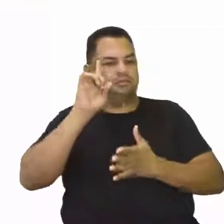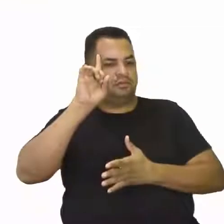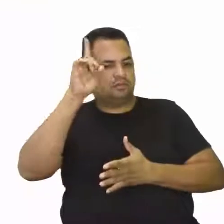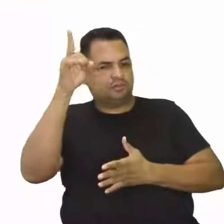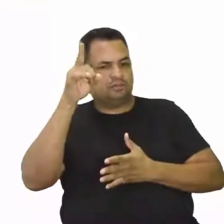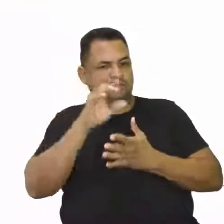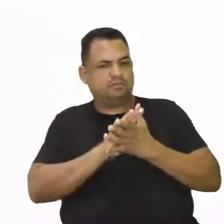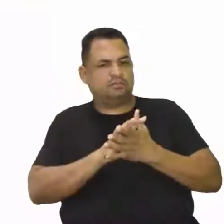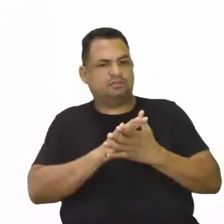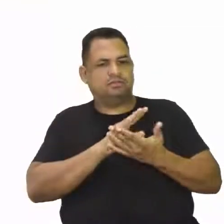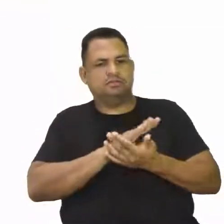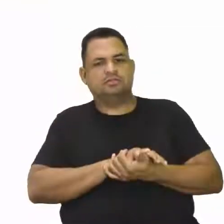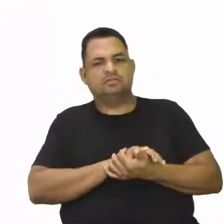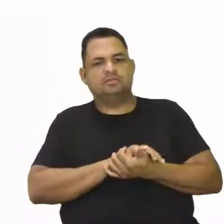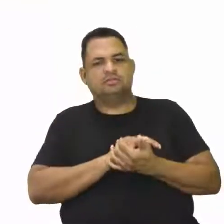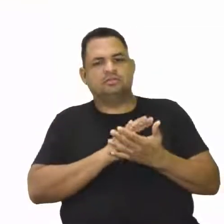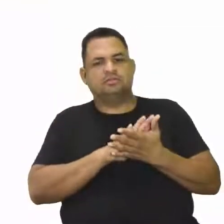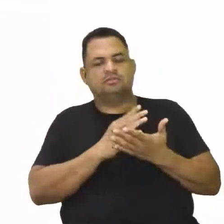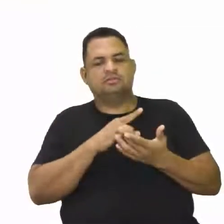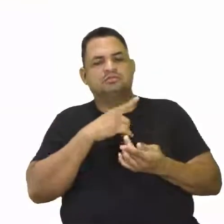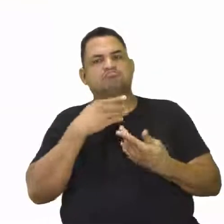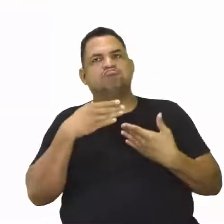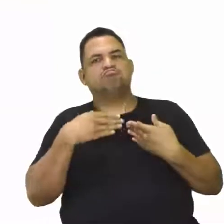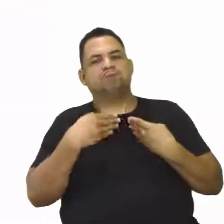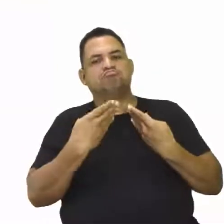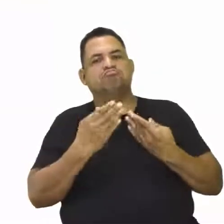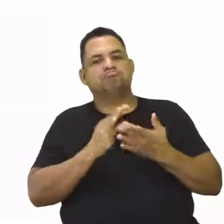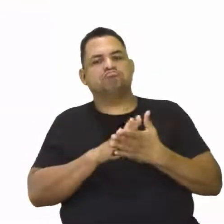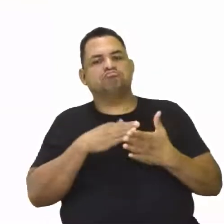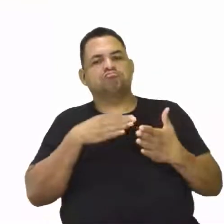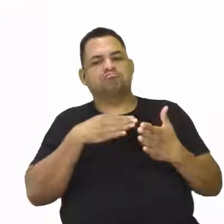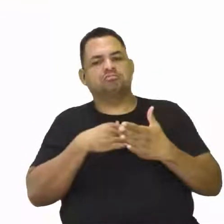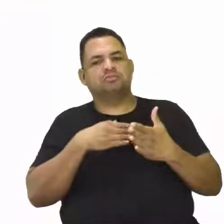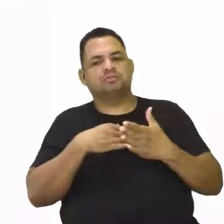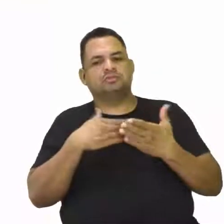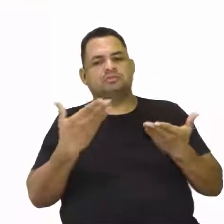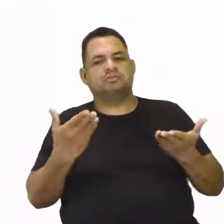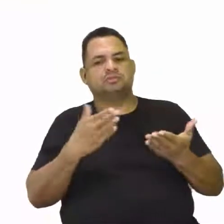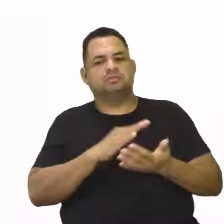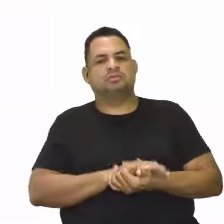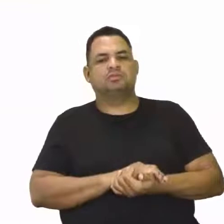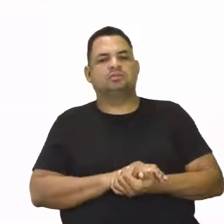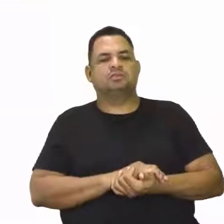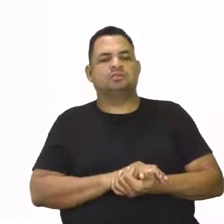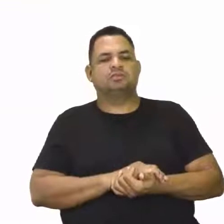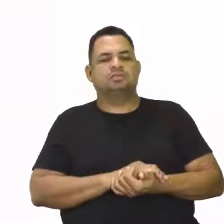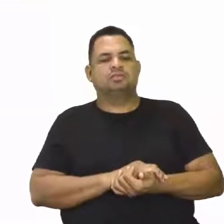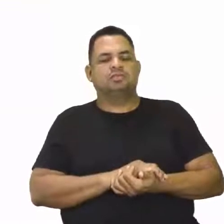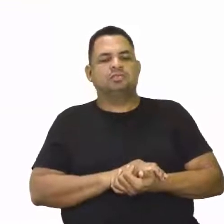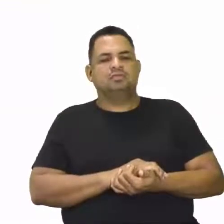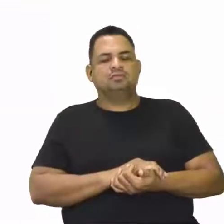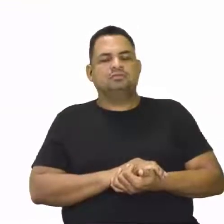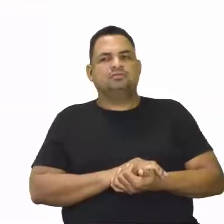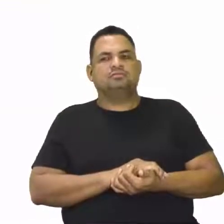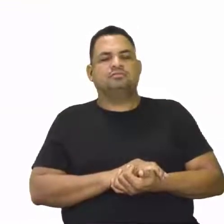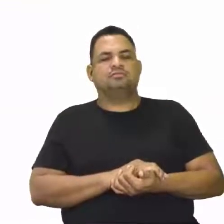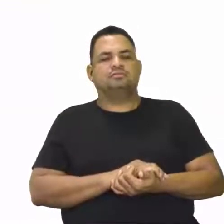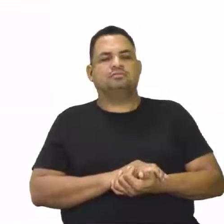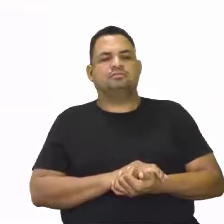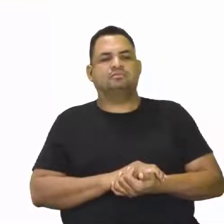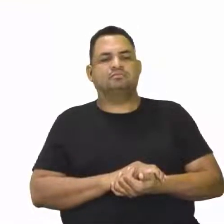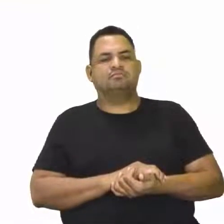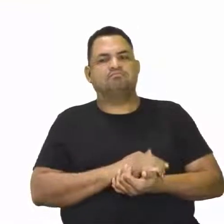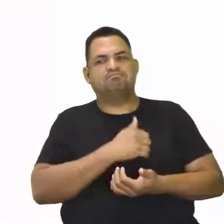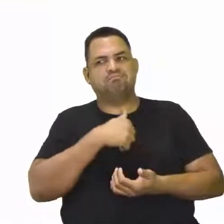de uma objeção, uma concessão, um impedimento, na verdade. Algo que vai dizer assim, é